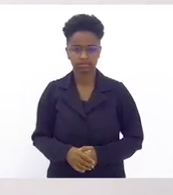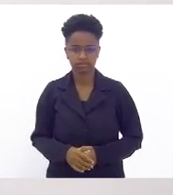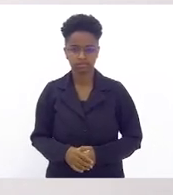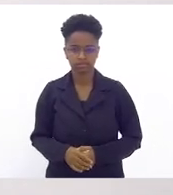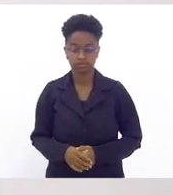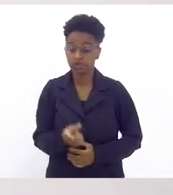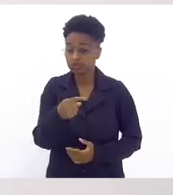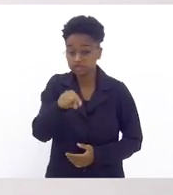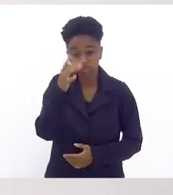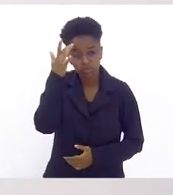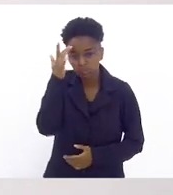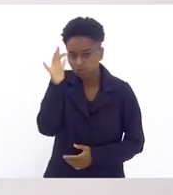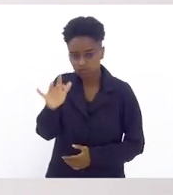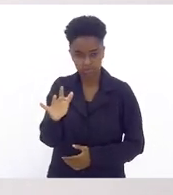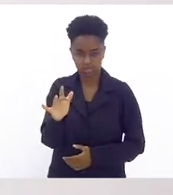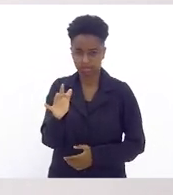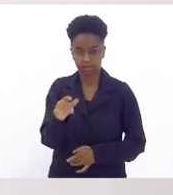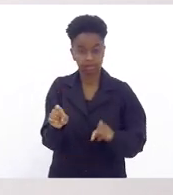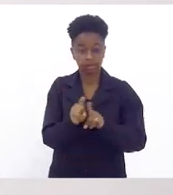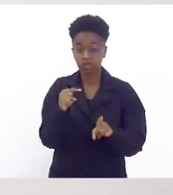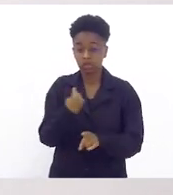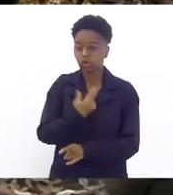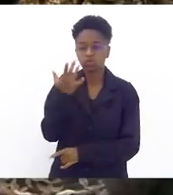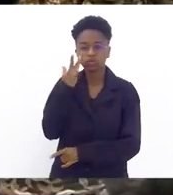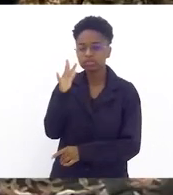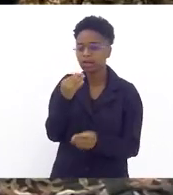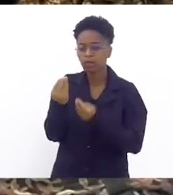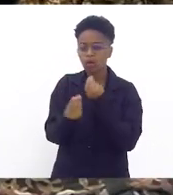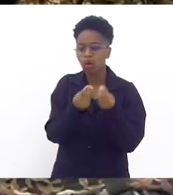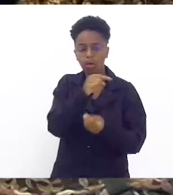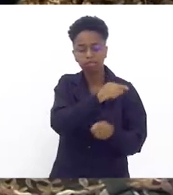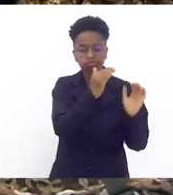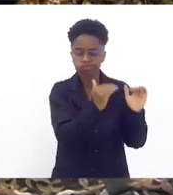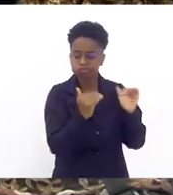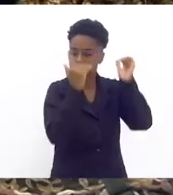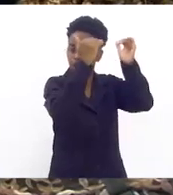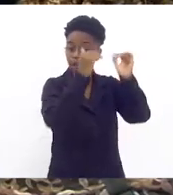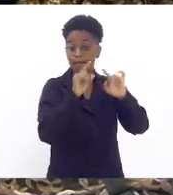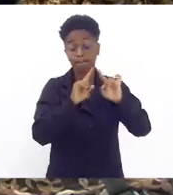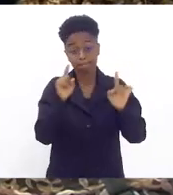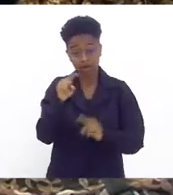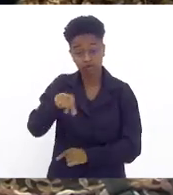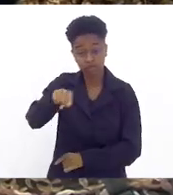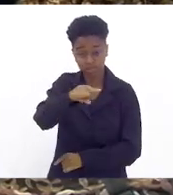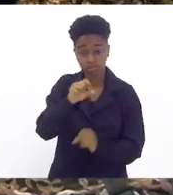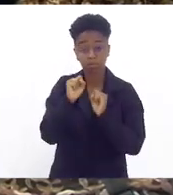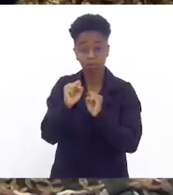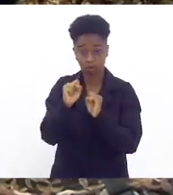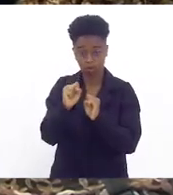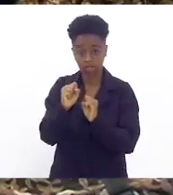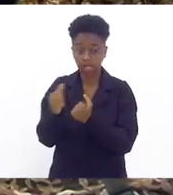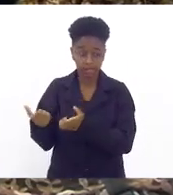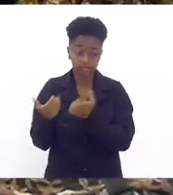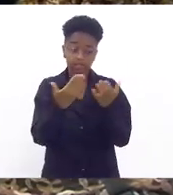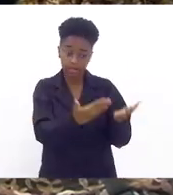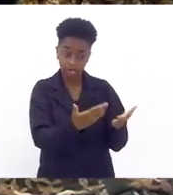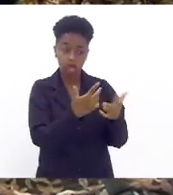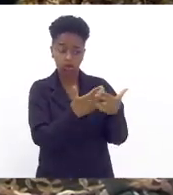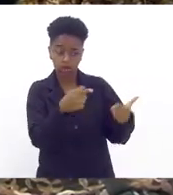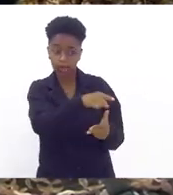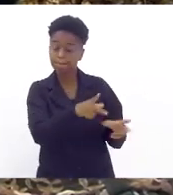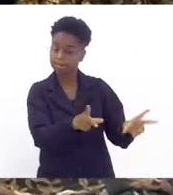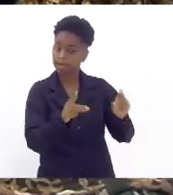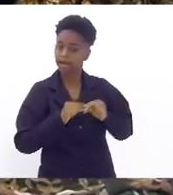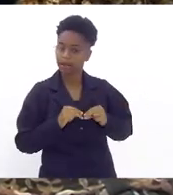vocês não sabem e a gente não sabe o alcance dessa escola mas vocês podem dar as condições que essa escola merece